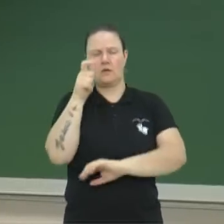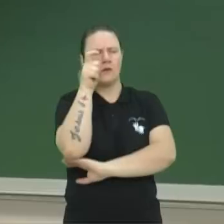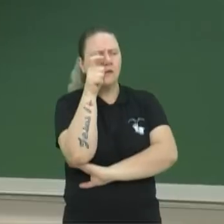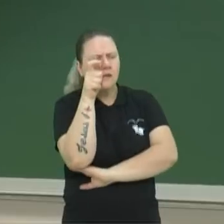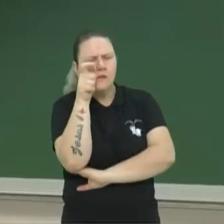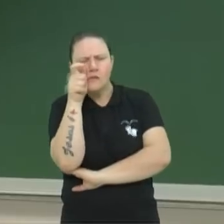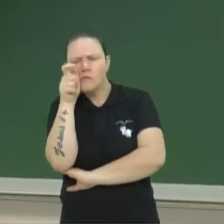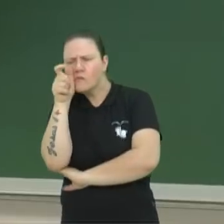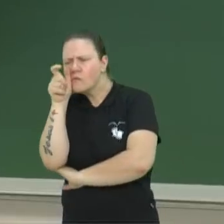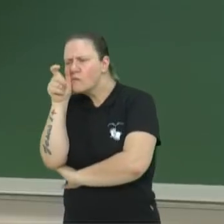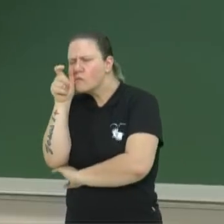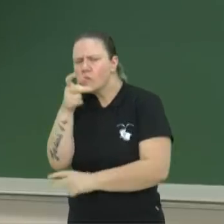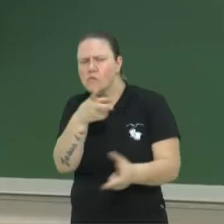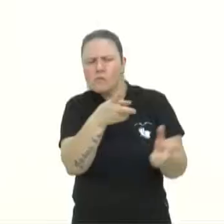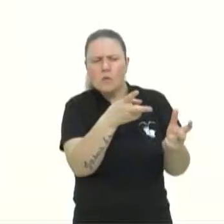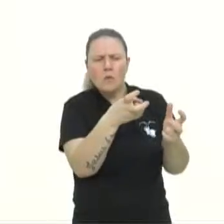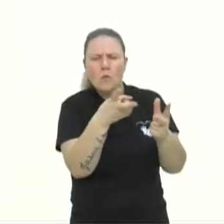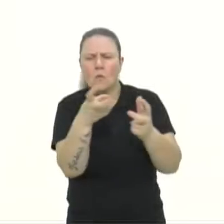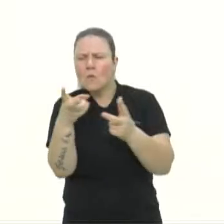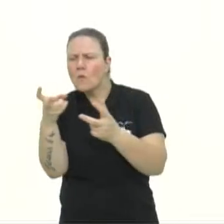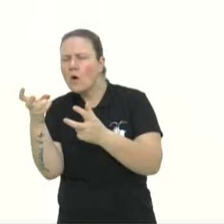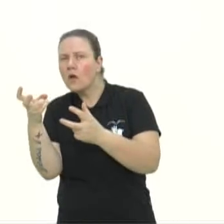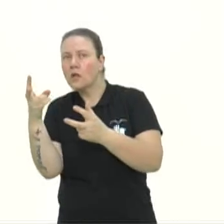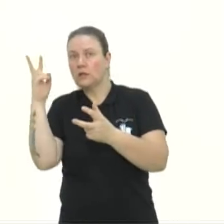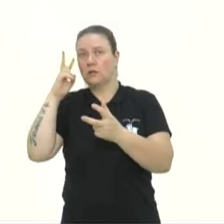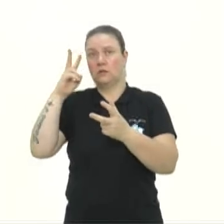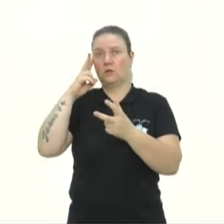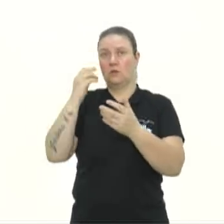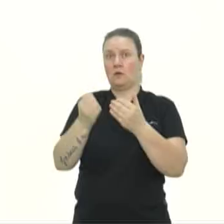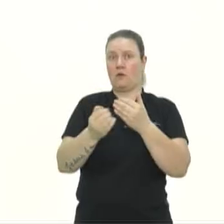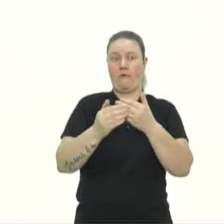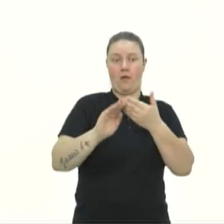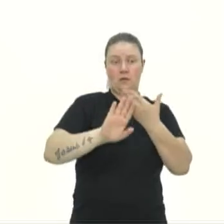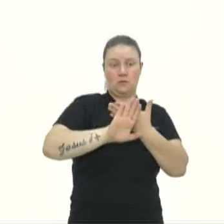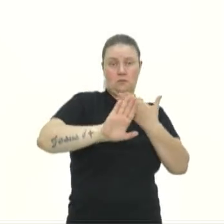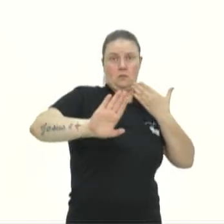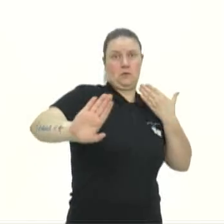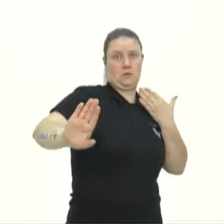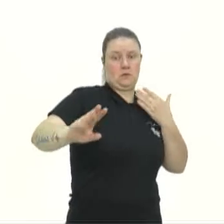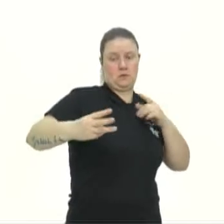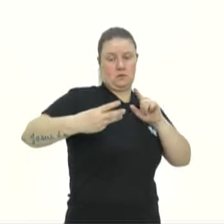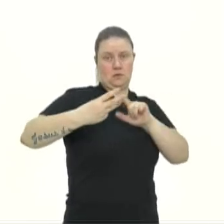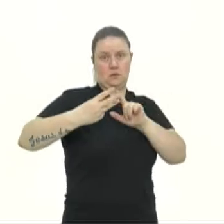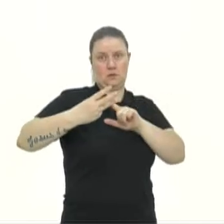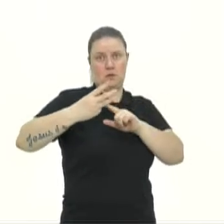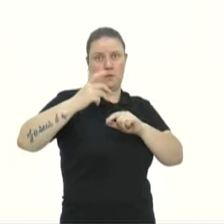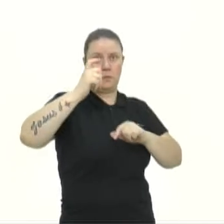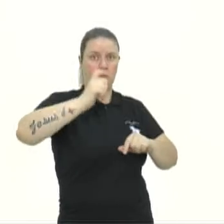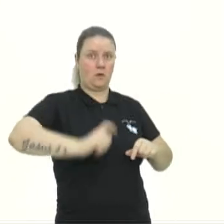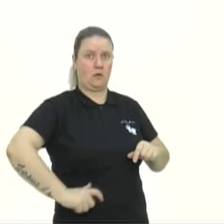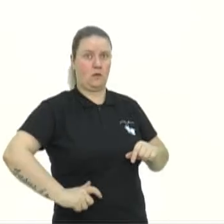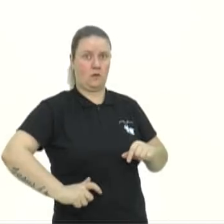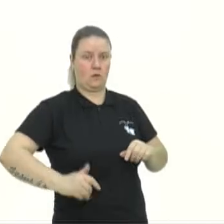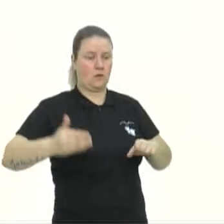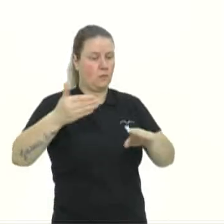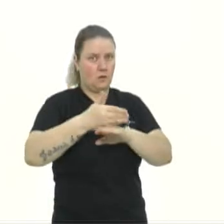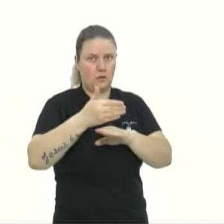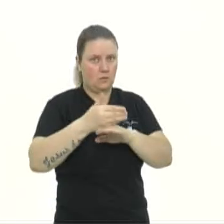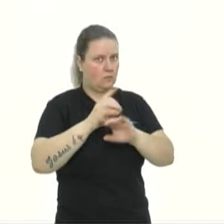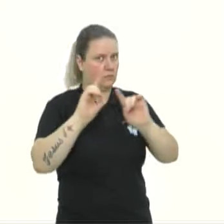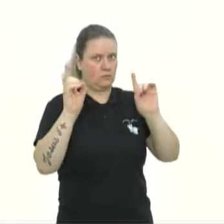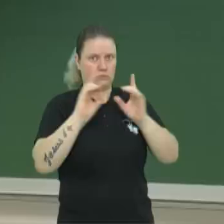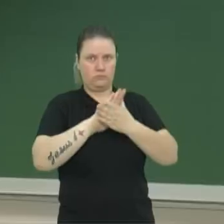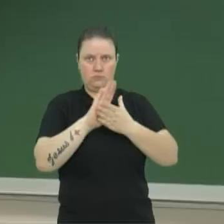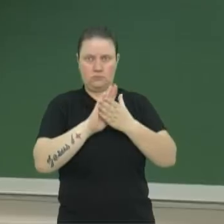observador. Quem é? Conta a história do lado de fora, na terceira pessoa, sem participar das ações. É